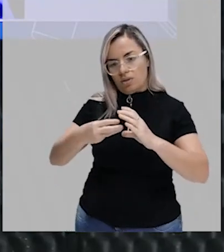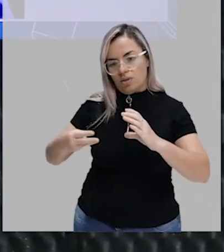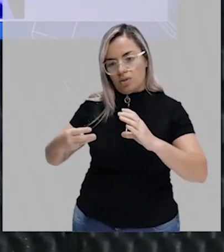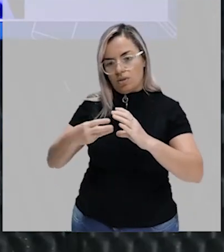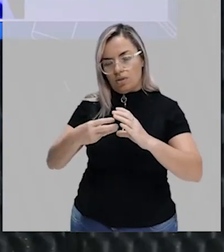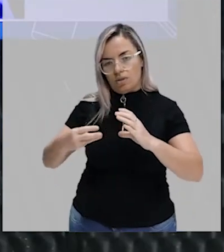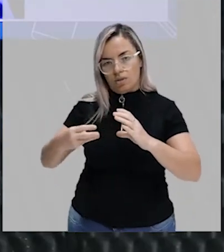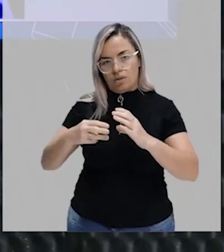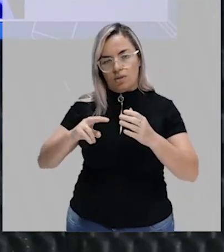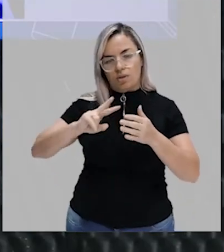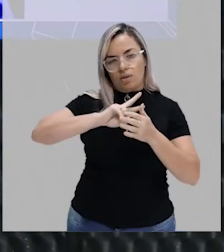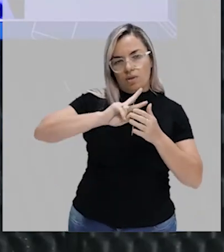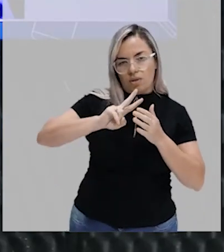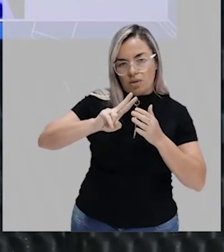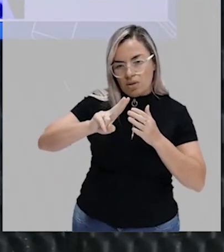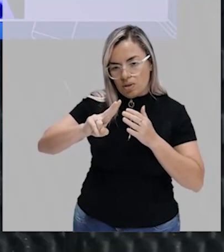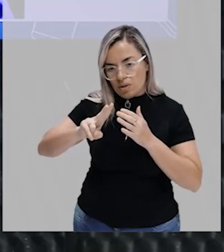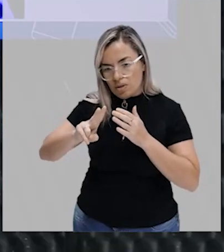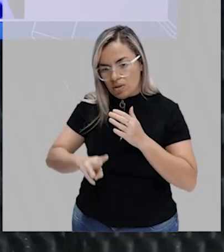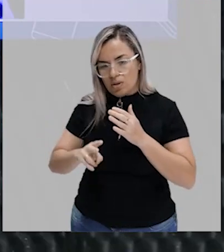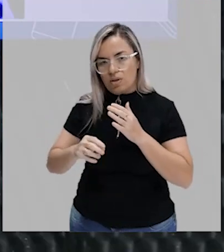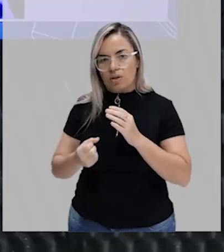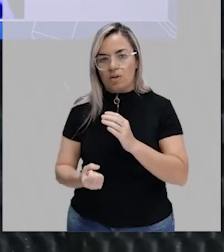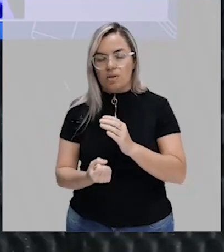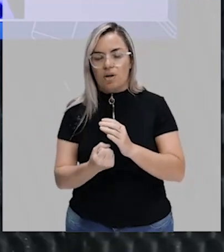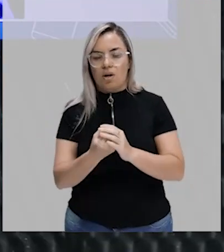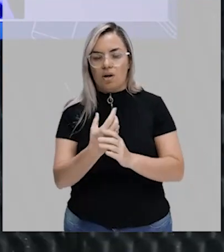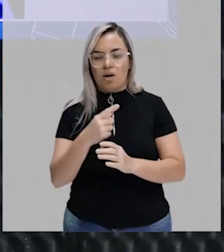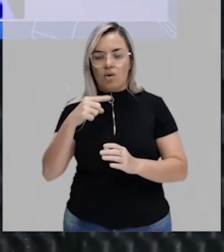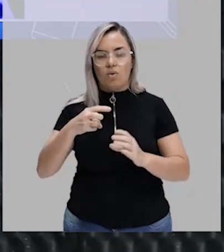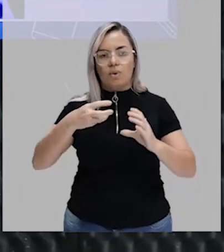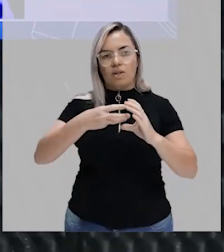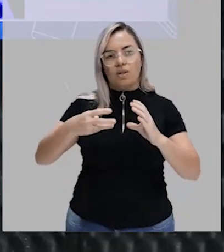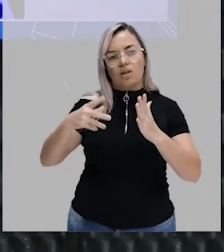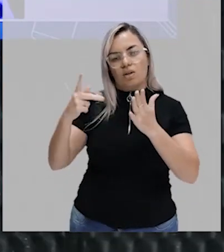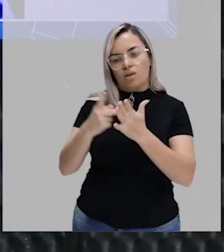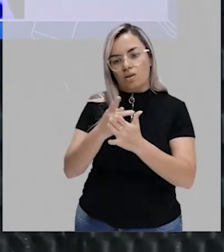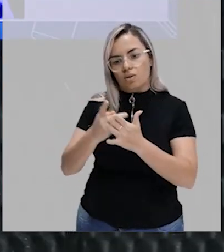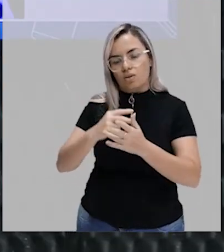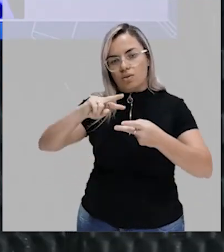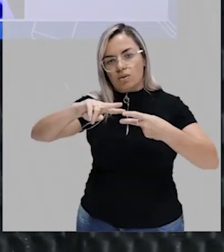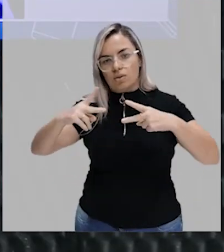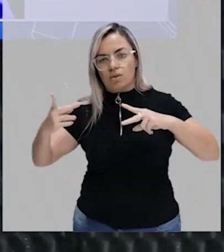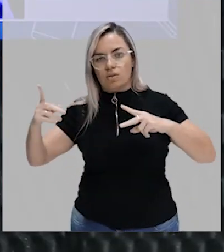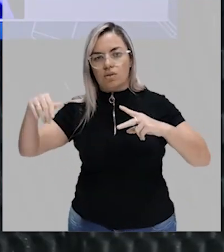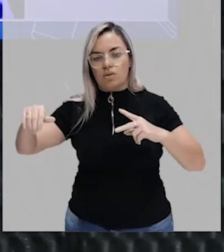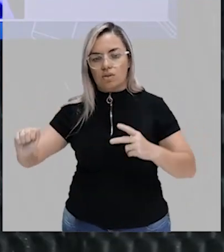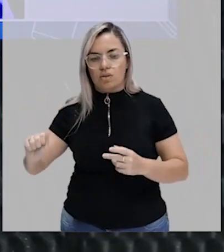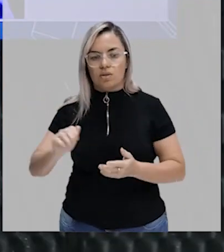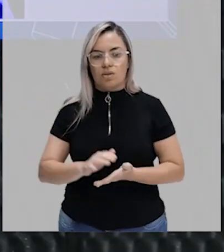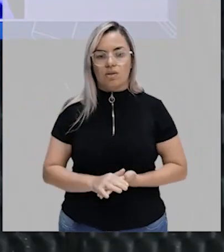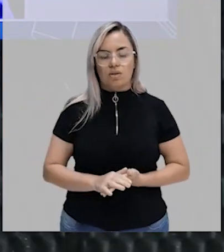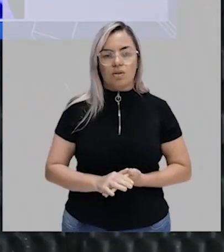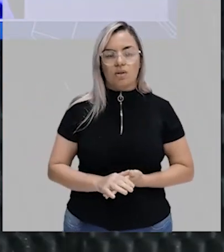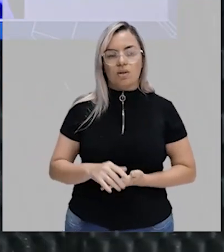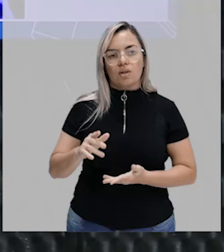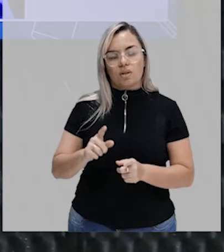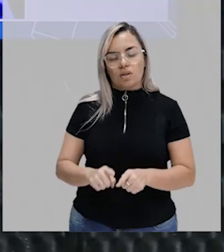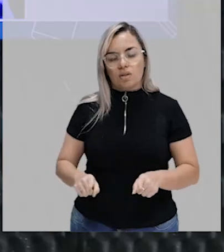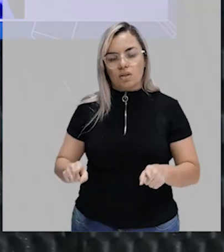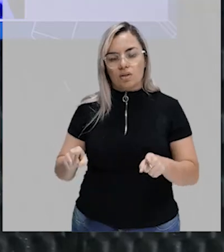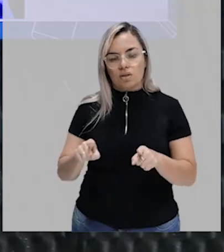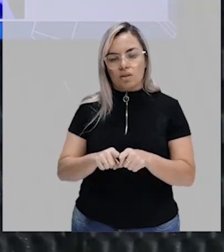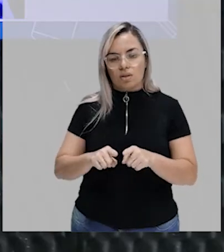ela pode gerar alguma célulazinha com algum erro, tá? No material genético. Mas as mutações elas podem